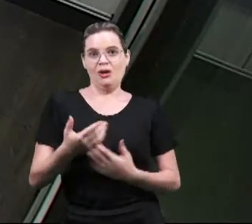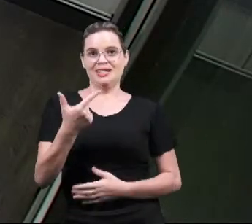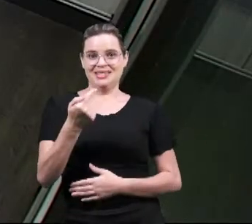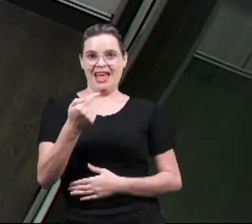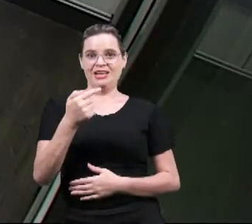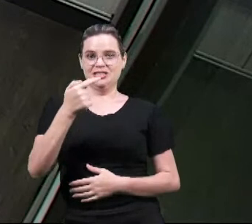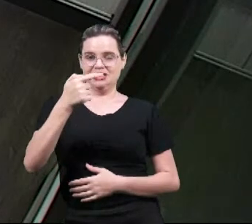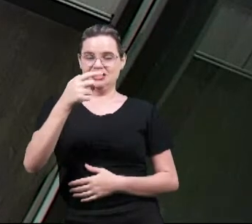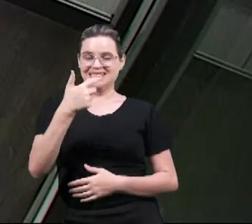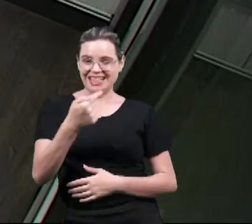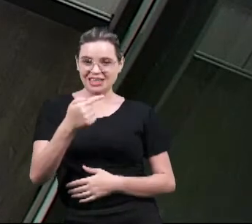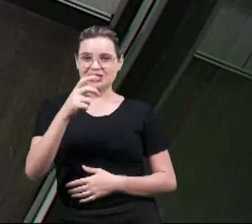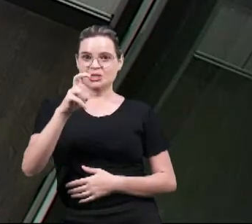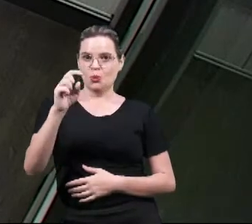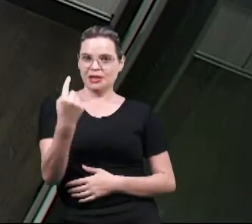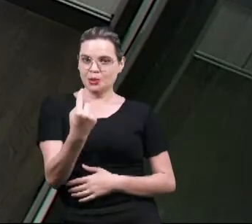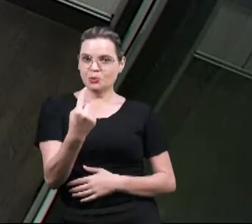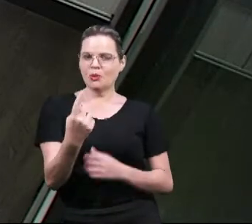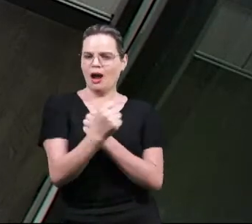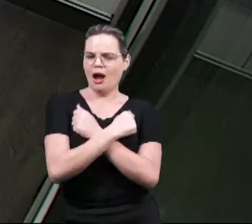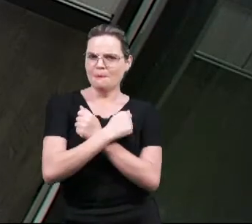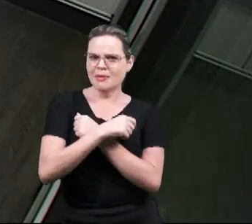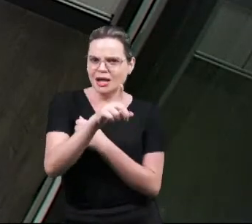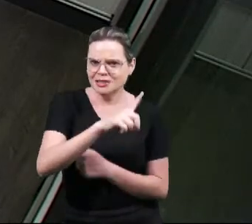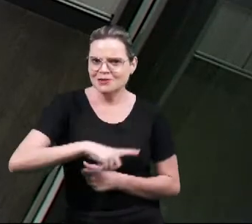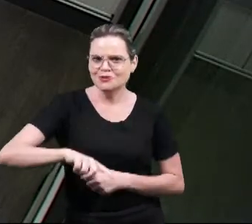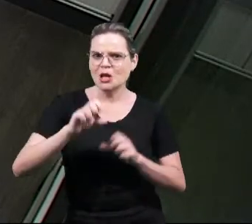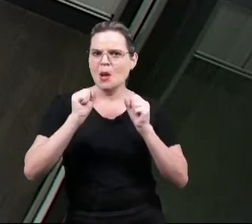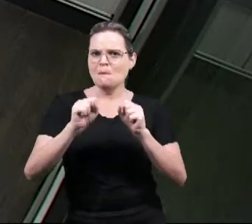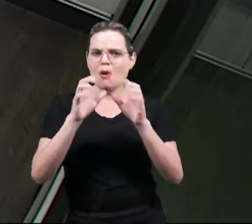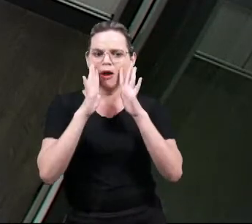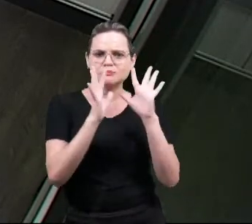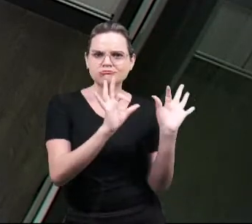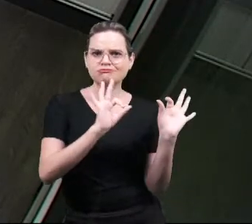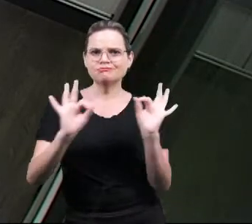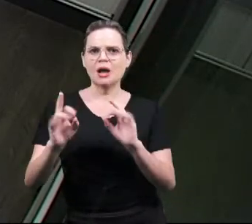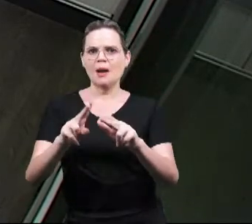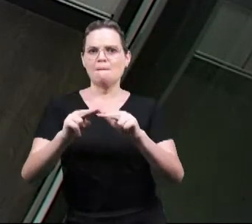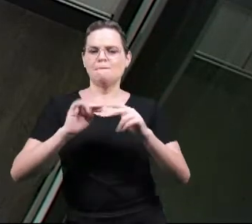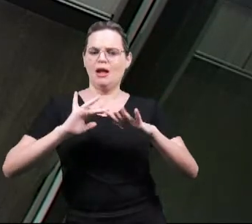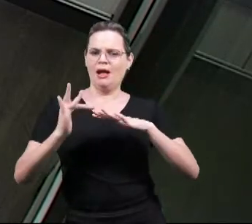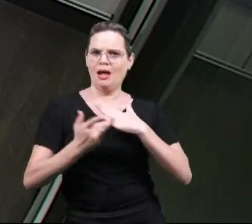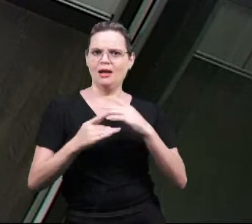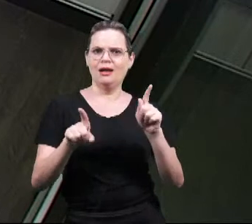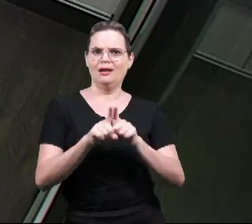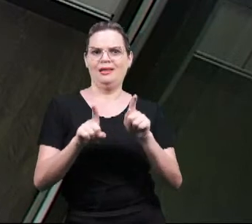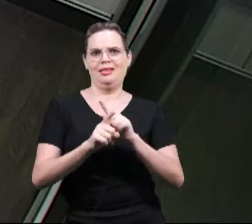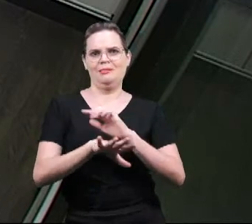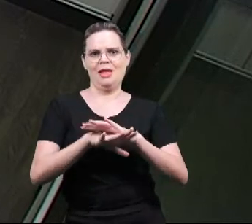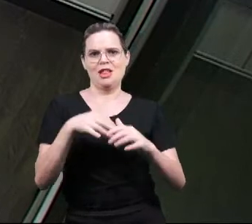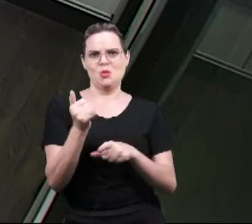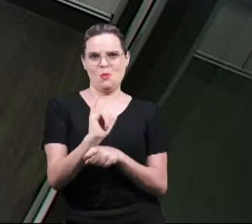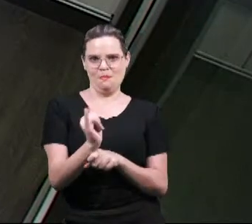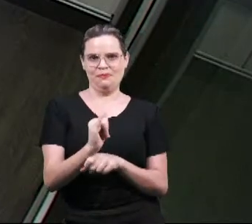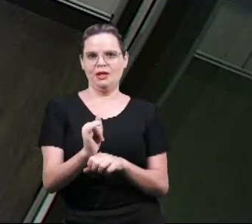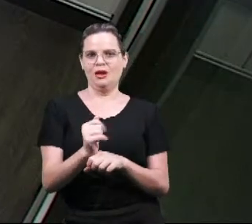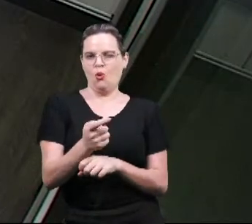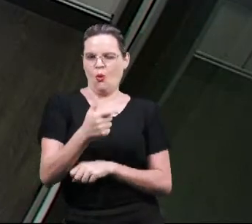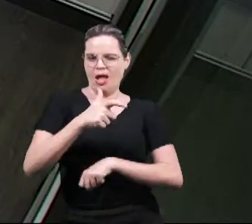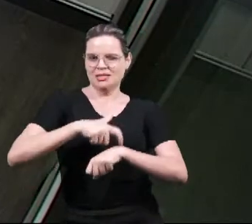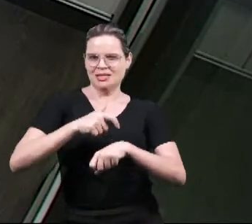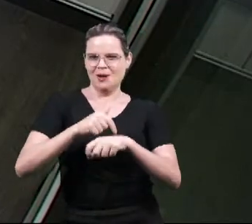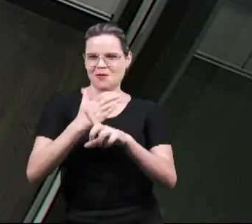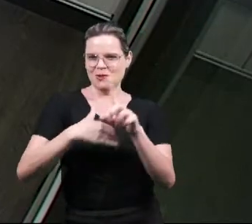19h51, um grande abraço a você. Continue acompanhando a nossa programação pelas nossas plataformas digitais e daqui a pouco o culto de